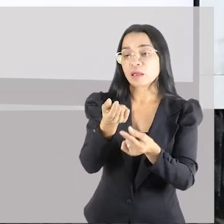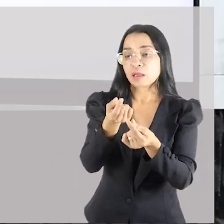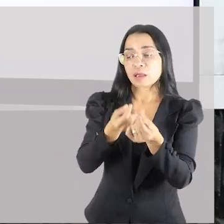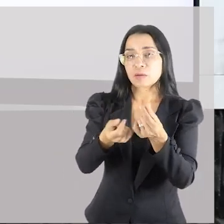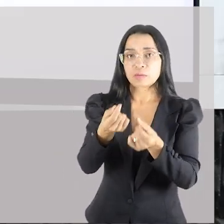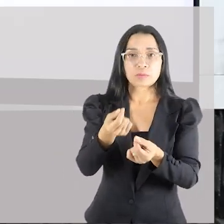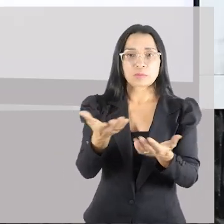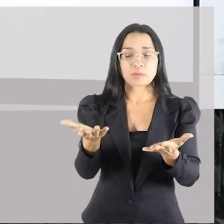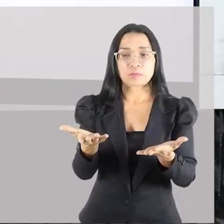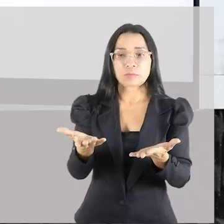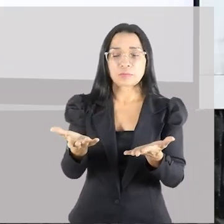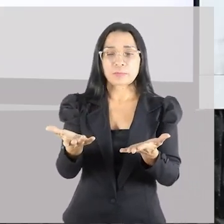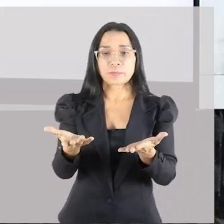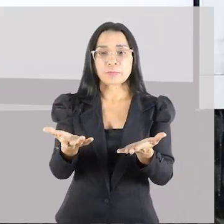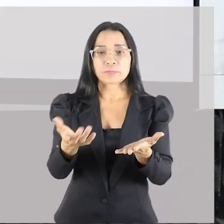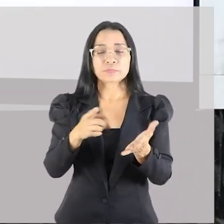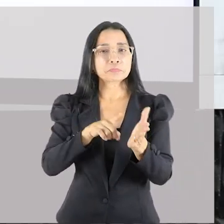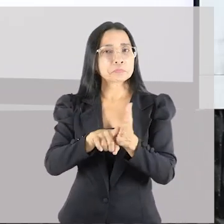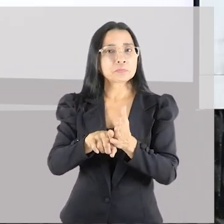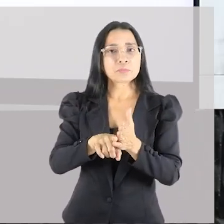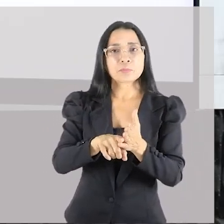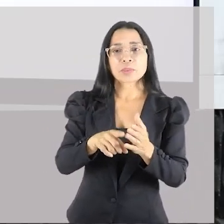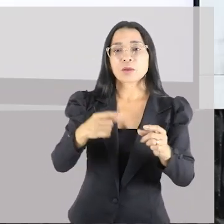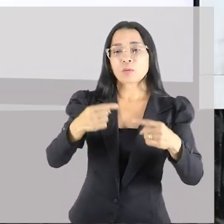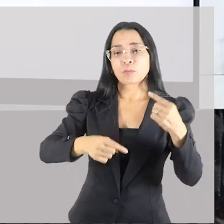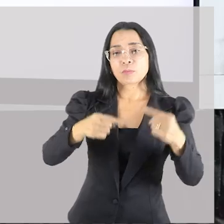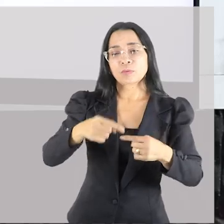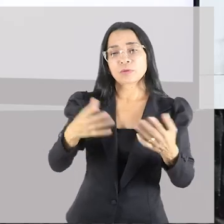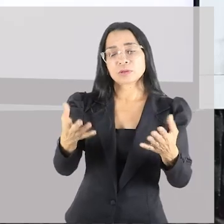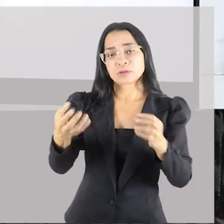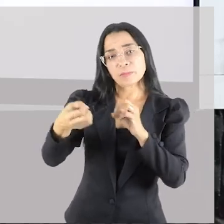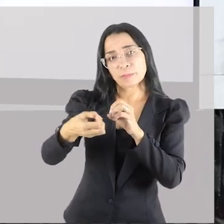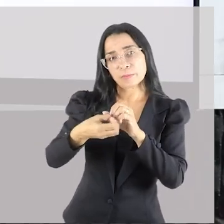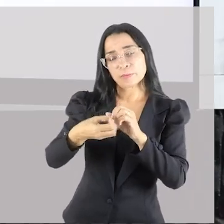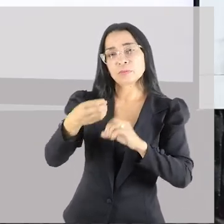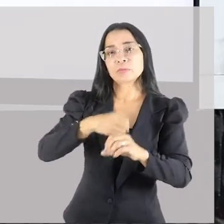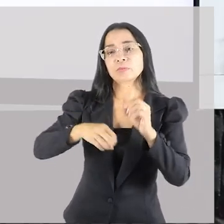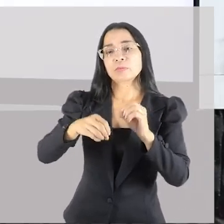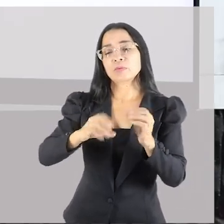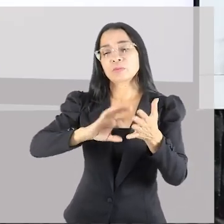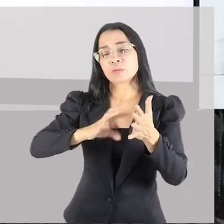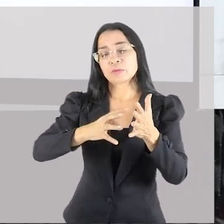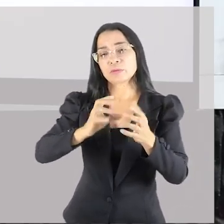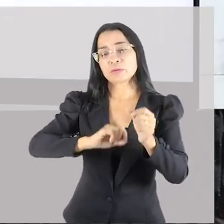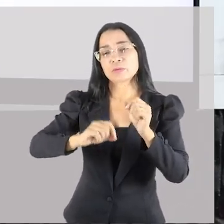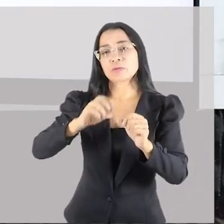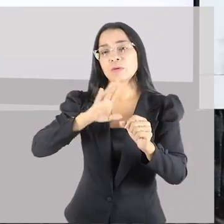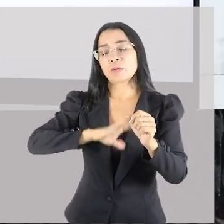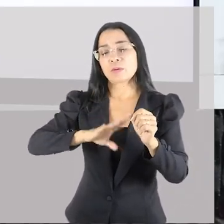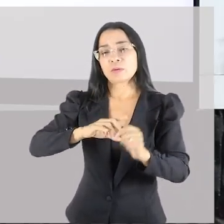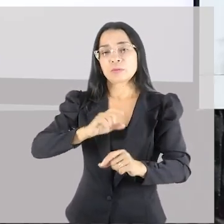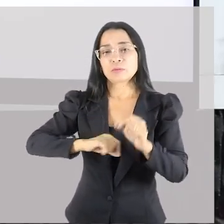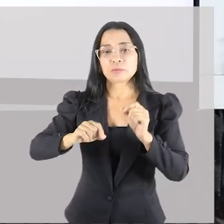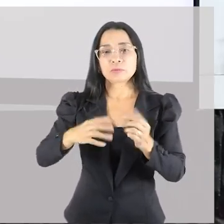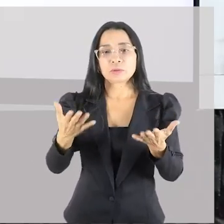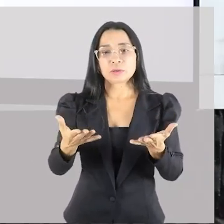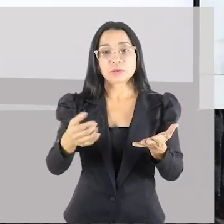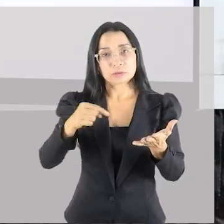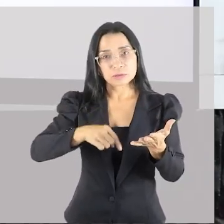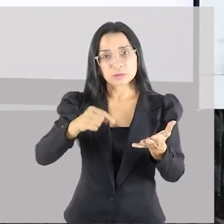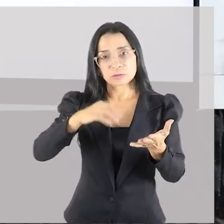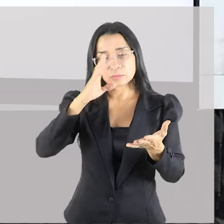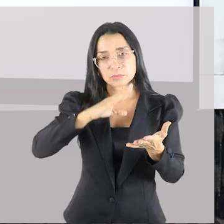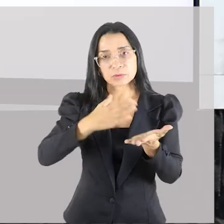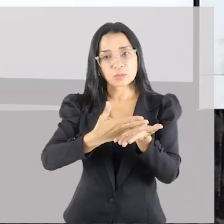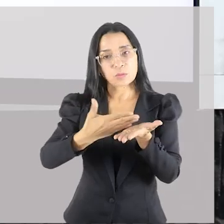pesava, porque ele se aproxima mais ainda do Partido Português, e aí o Partido Brasileiro, que tem bastante força, começa, claro, a repensar esse